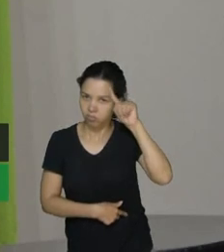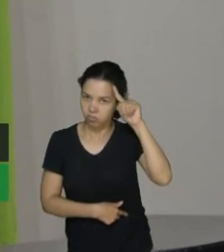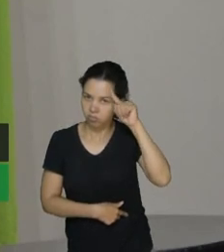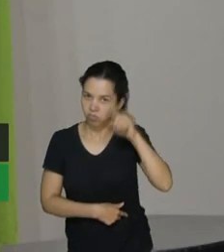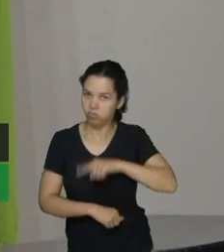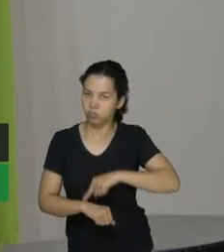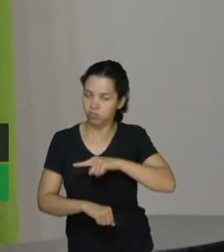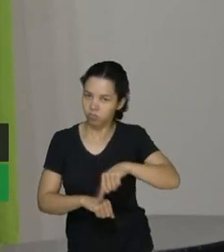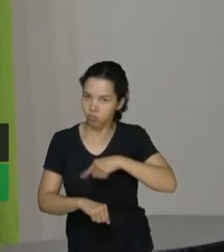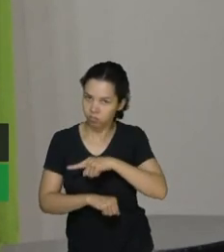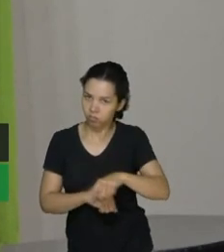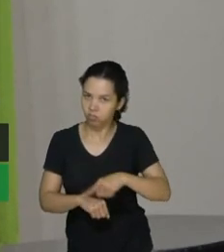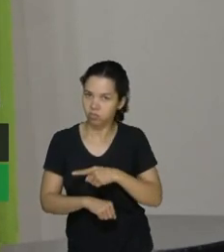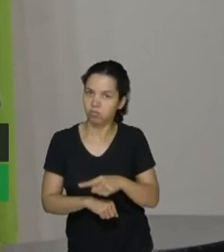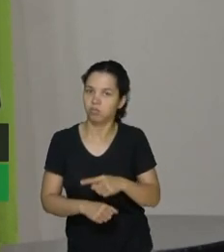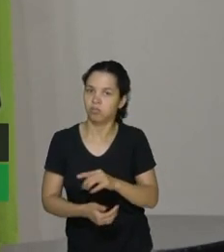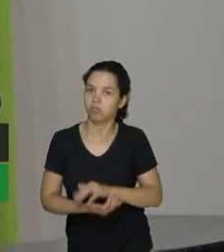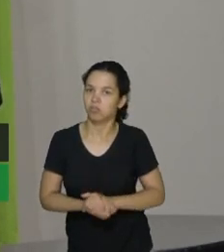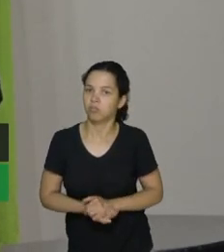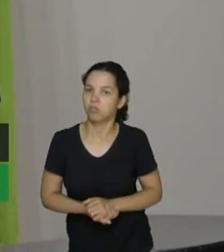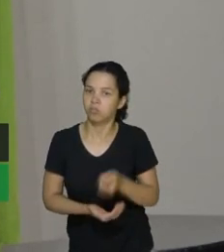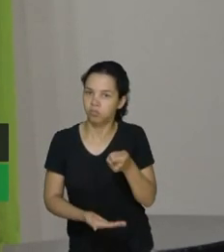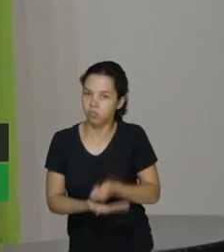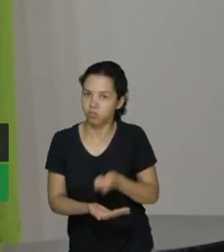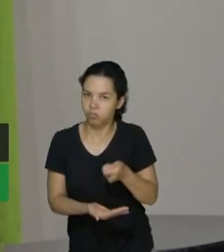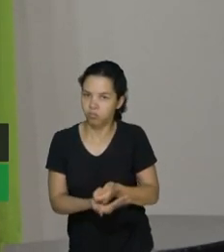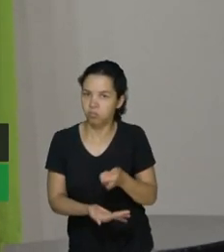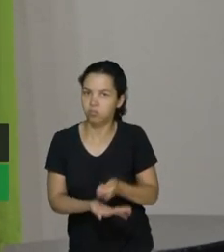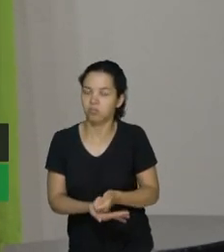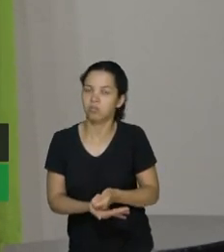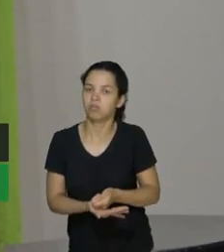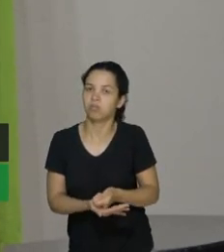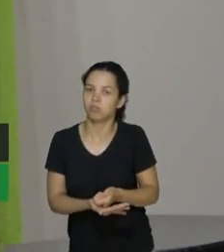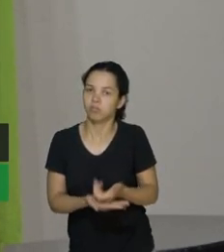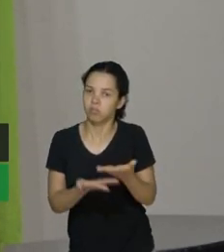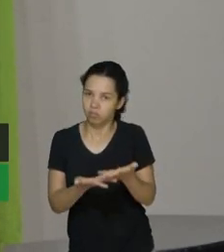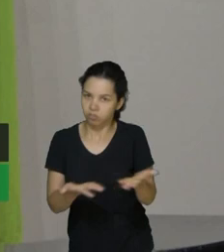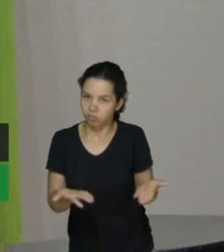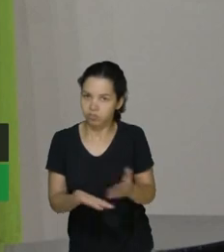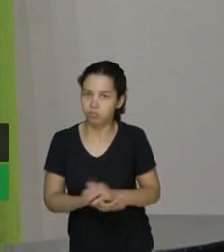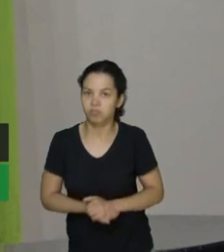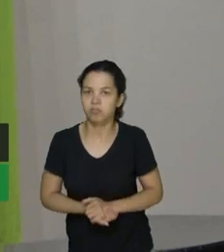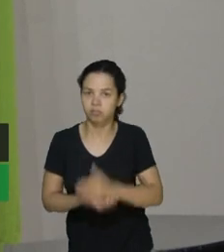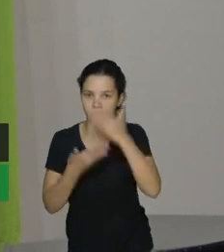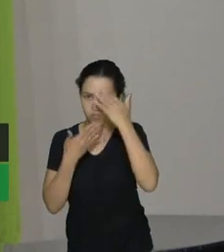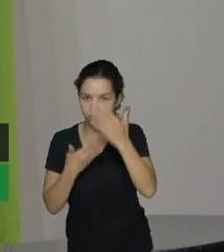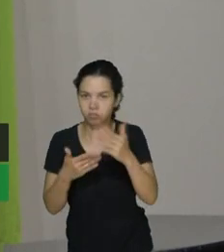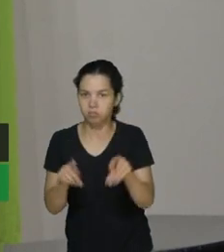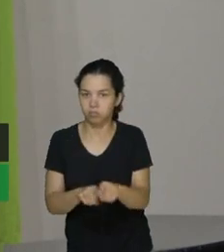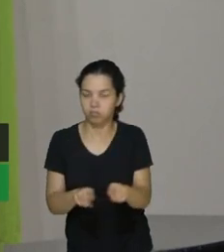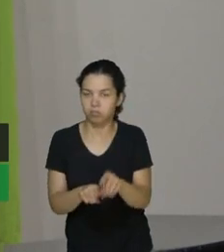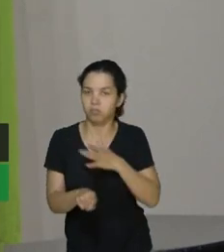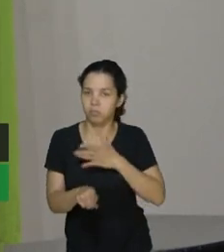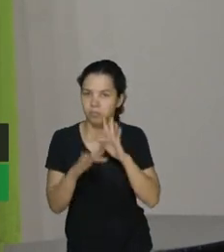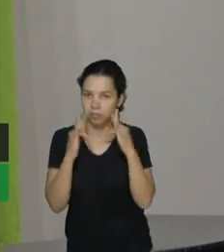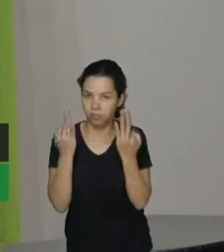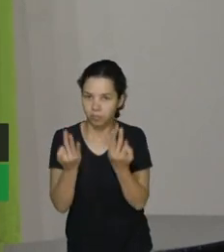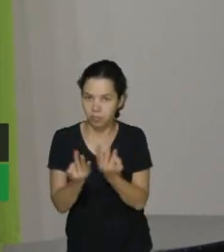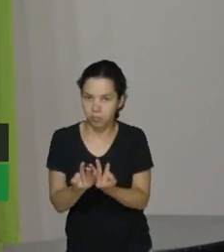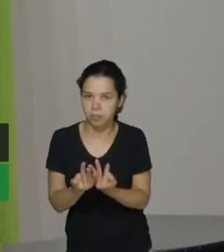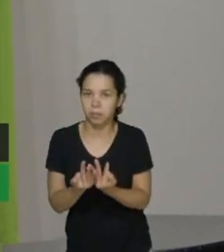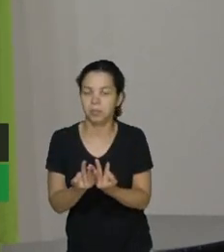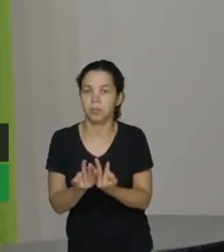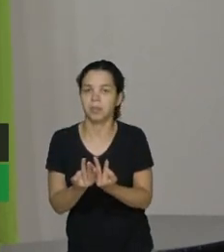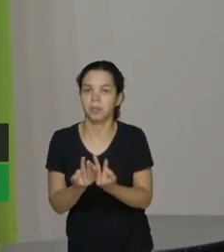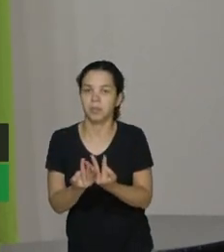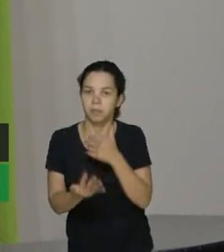horas, e que por mim é exigido a cada momento. E por fim, agradecer a minha família, a minha esposa, aos meus